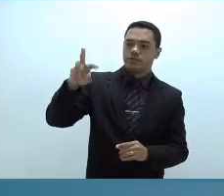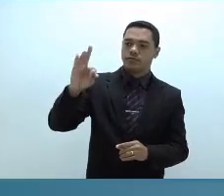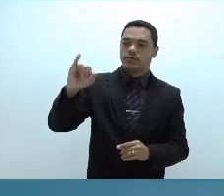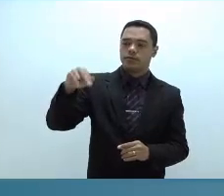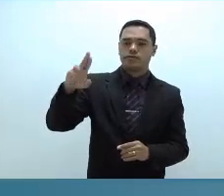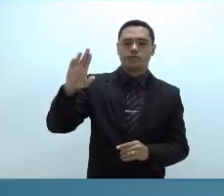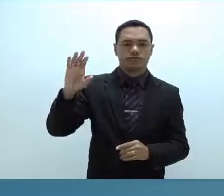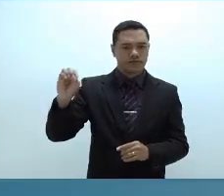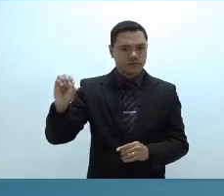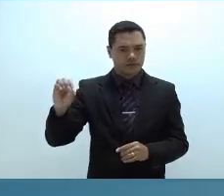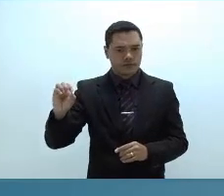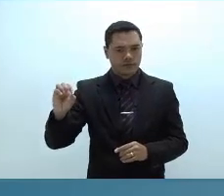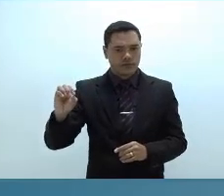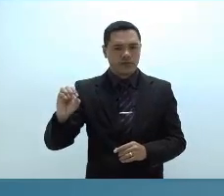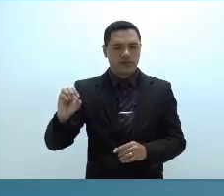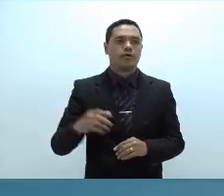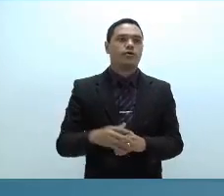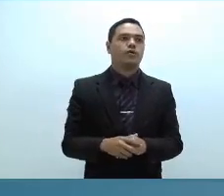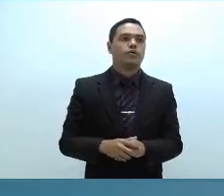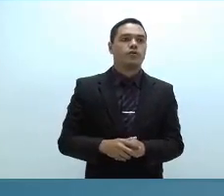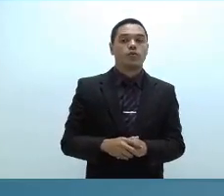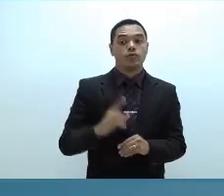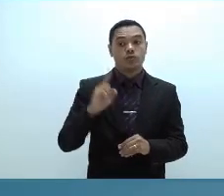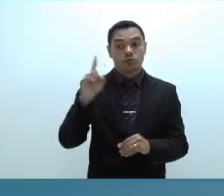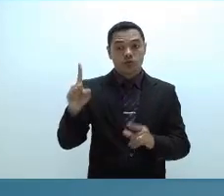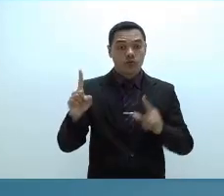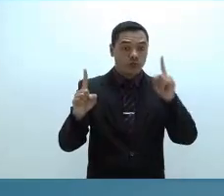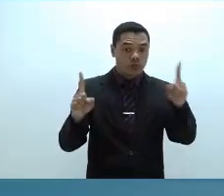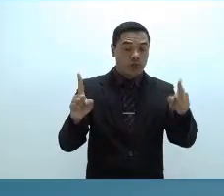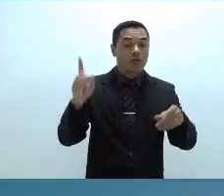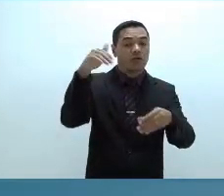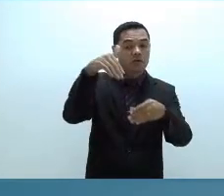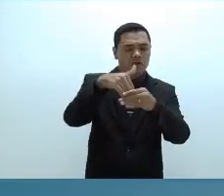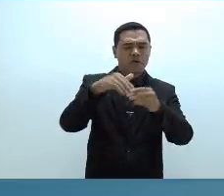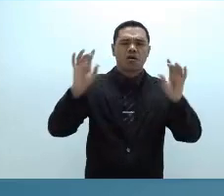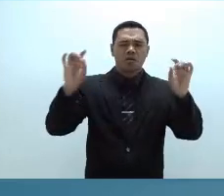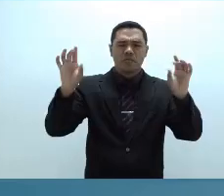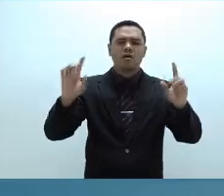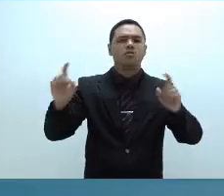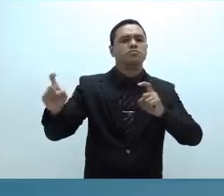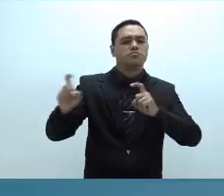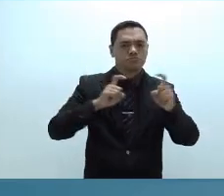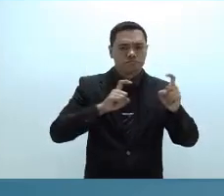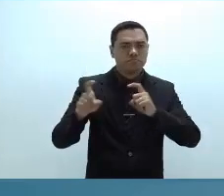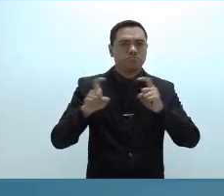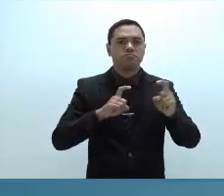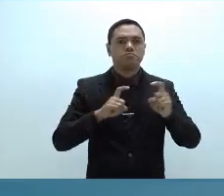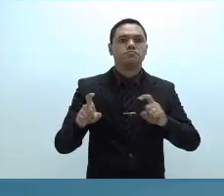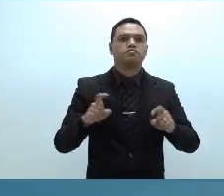discussão os dois, repito, os dois brilhantes votos. Em discussão.